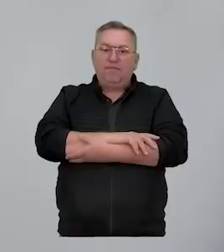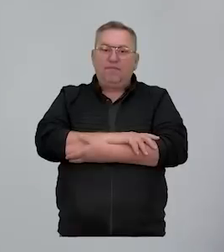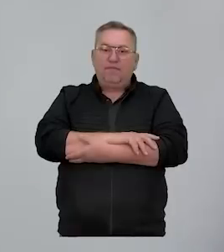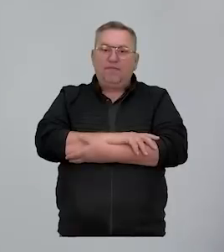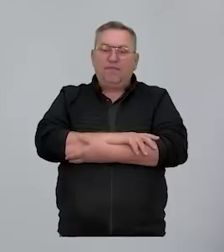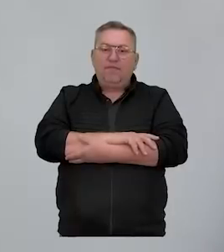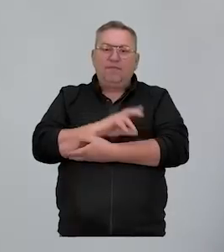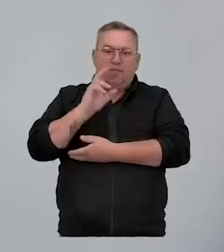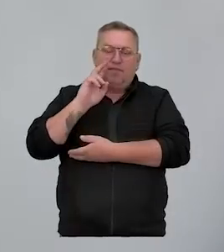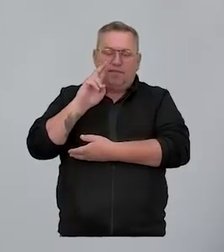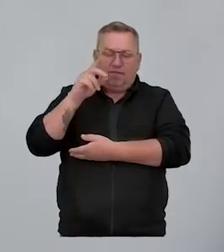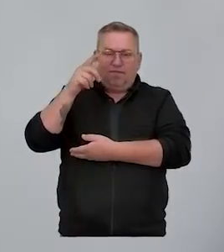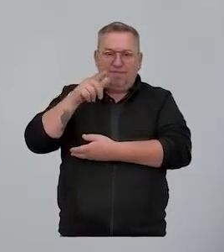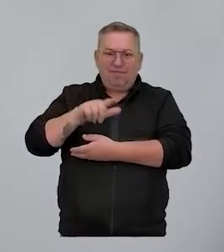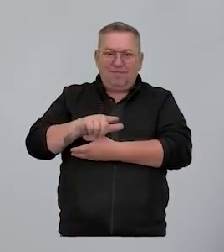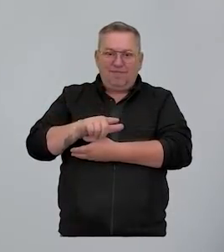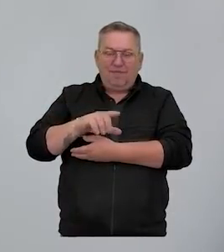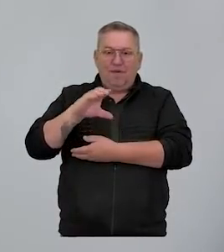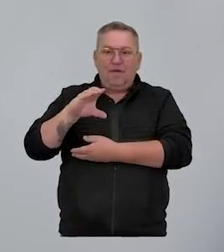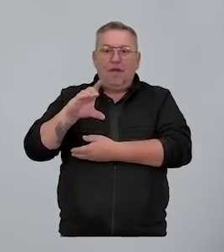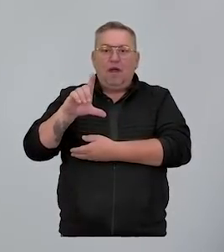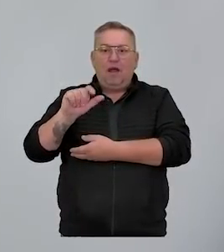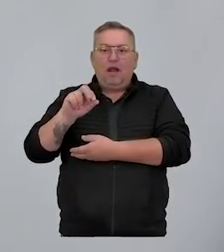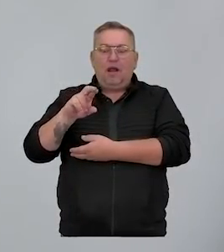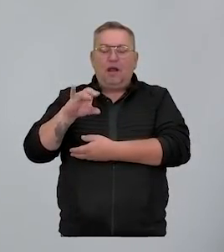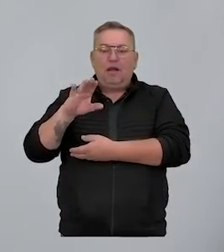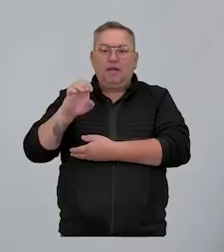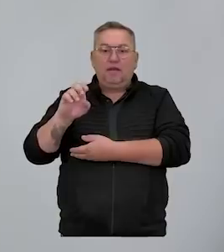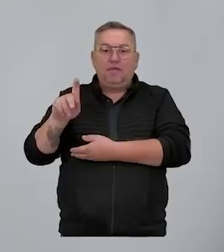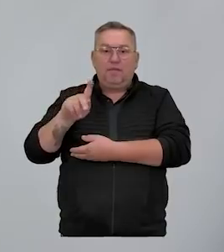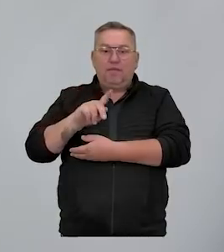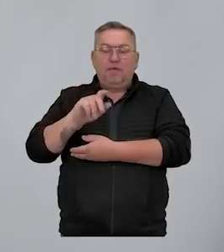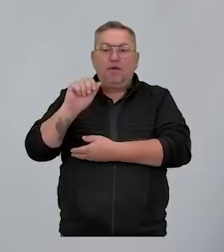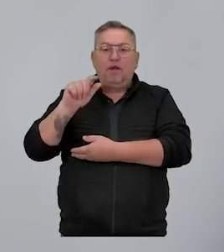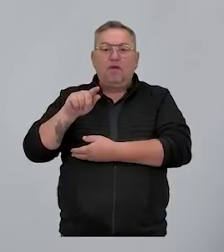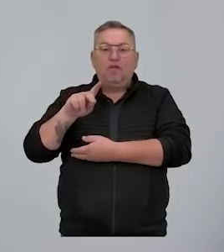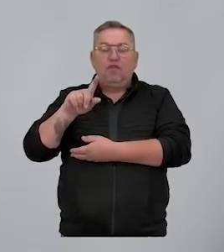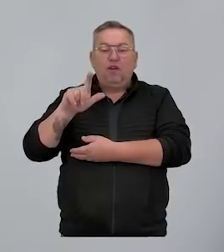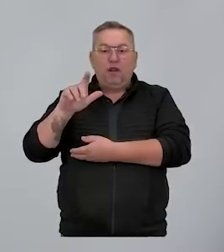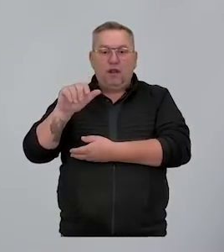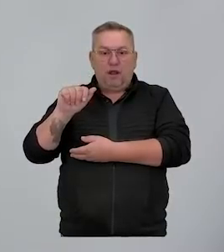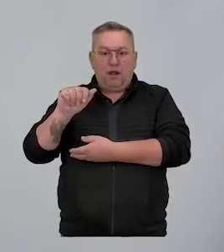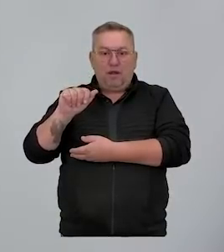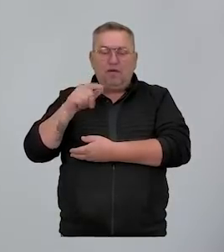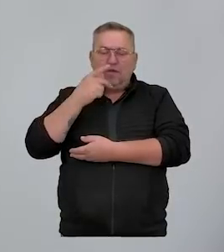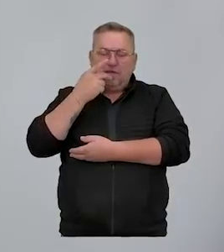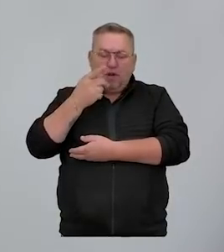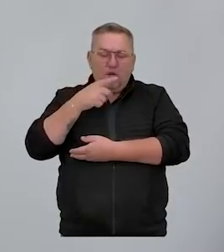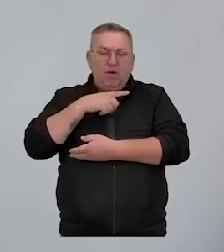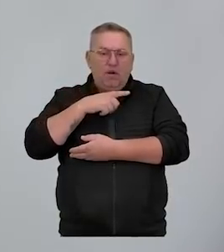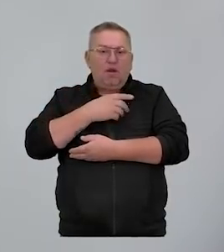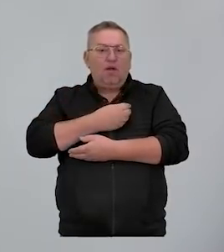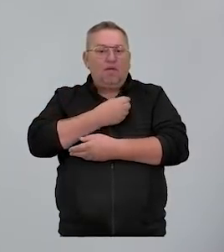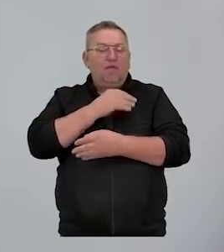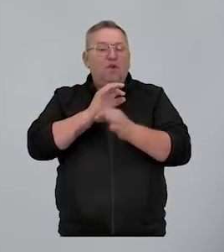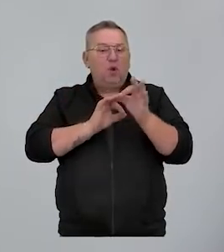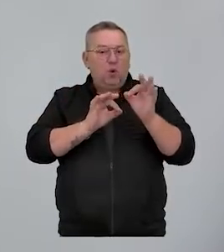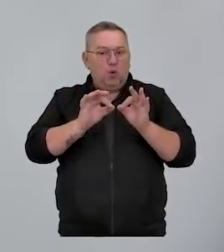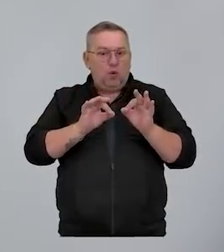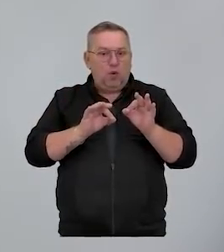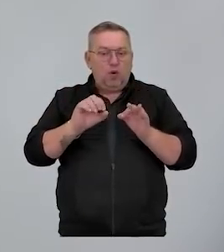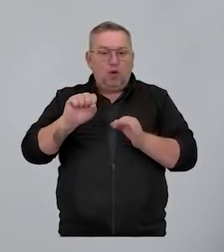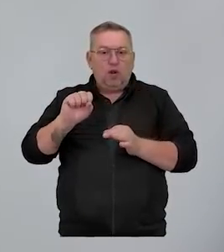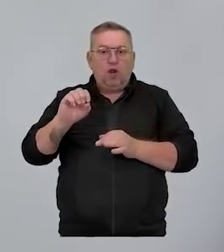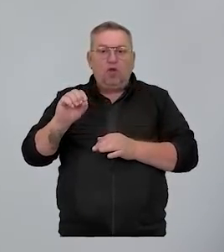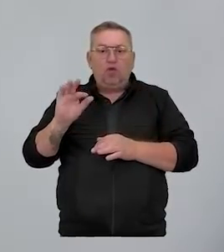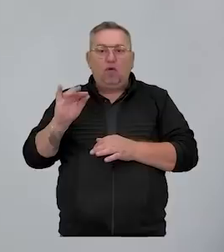Vamos lá, Elaine. A Clarice, da ProAngela, colocou: para ter uma vida mais organizada. A